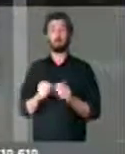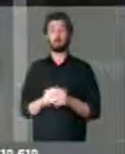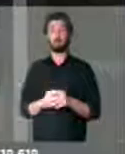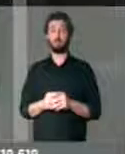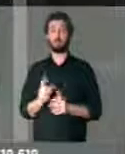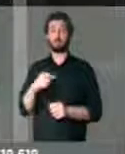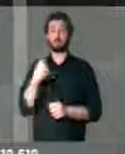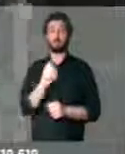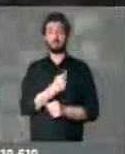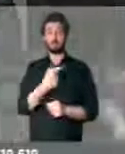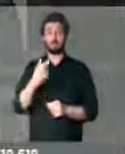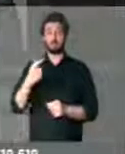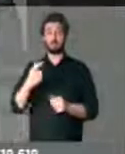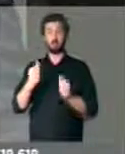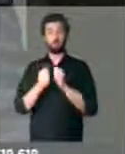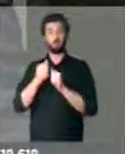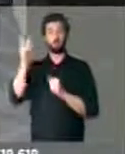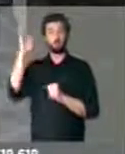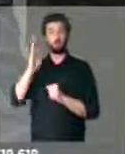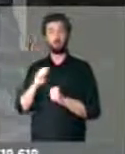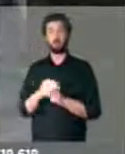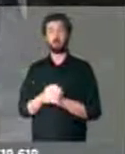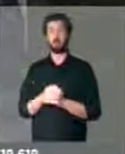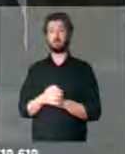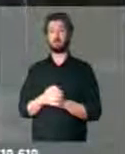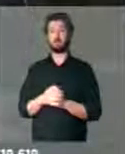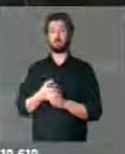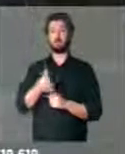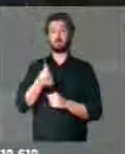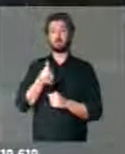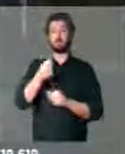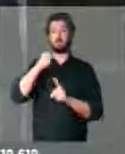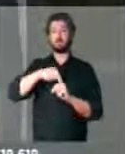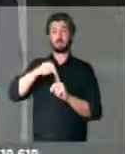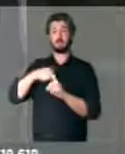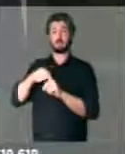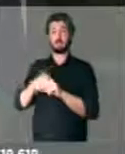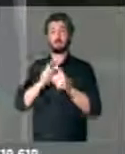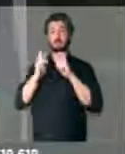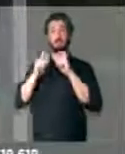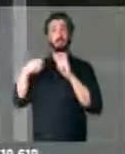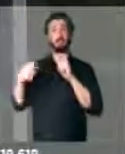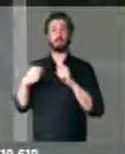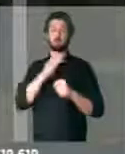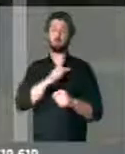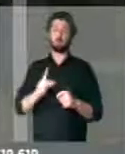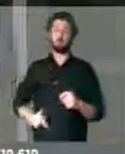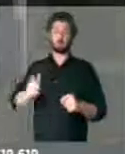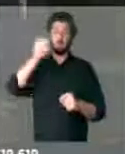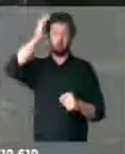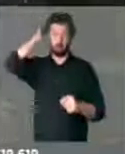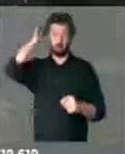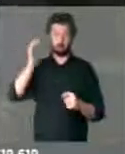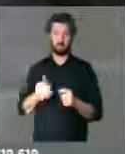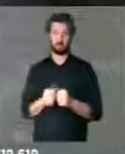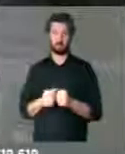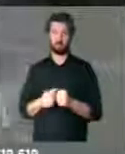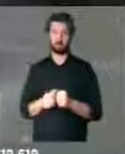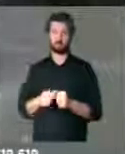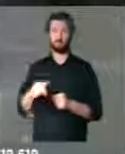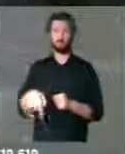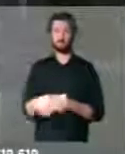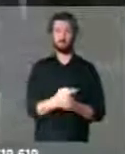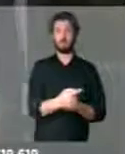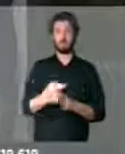que estamos com o Brasil há 6 meses sob o comando do presidente Michel Temer. Essa